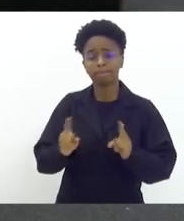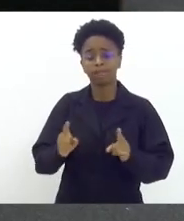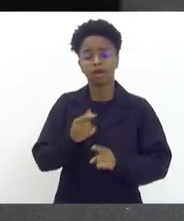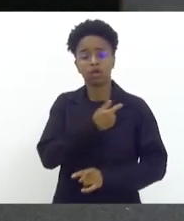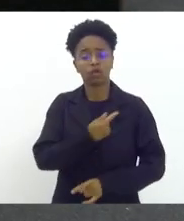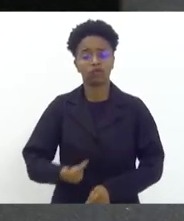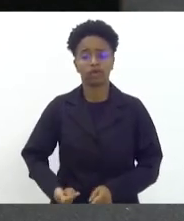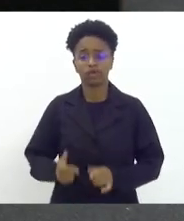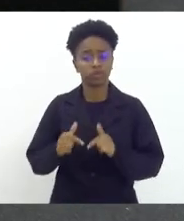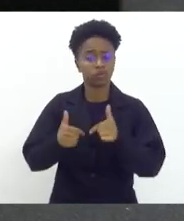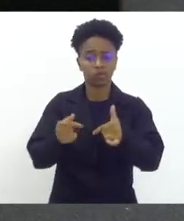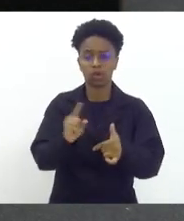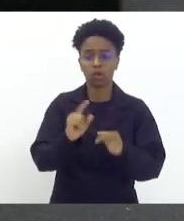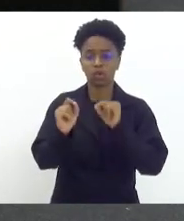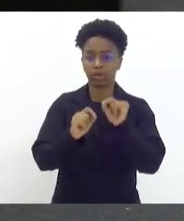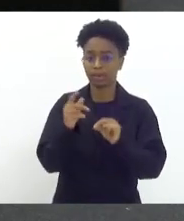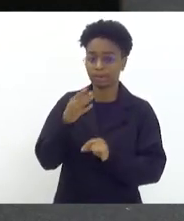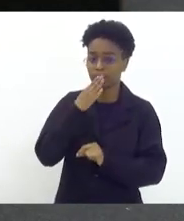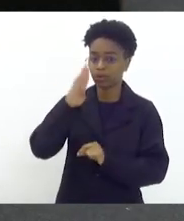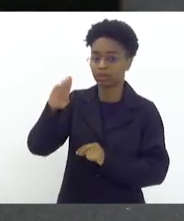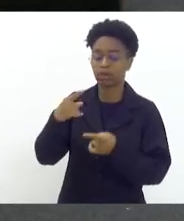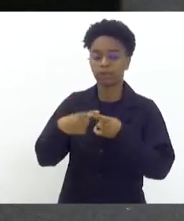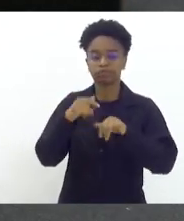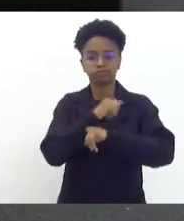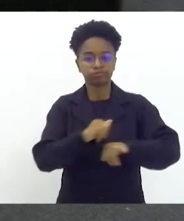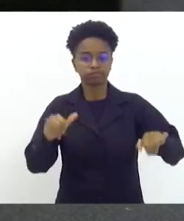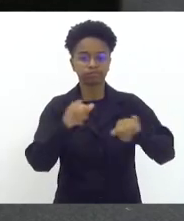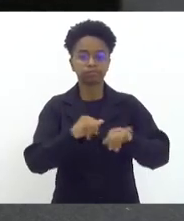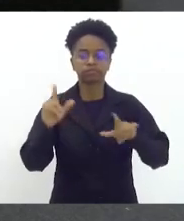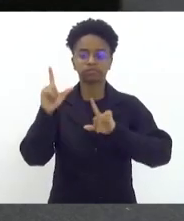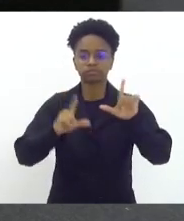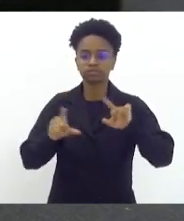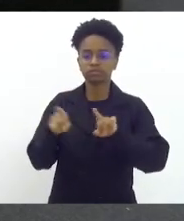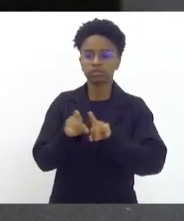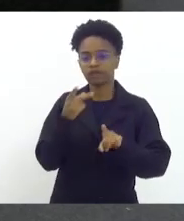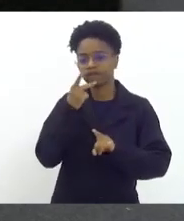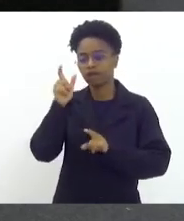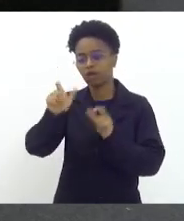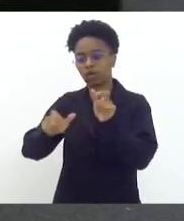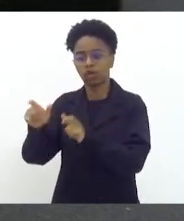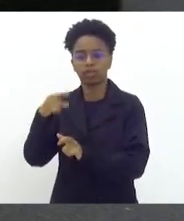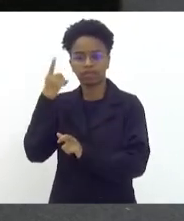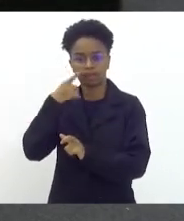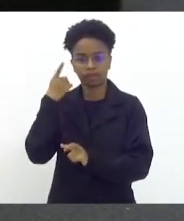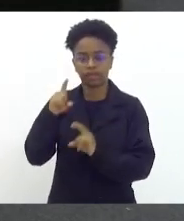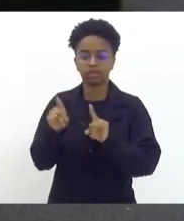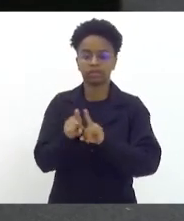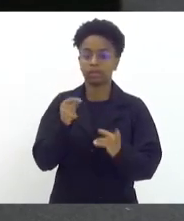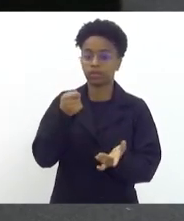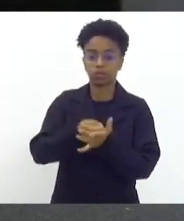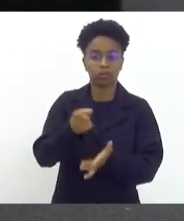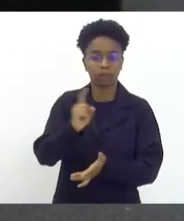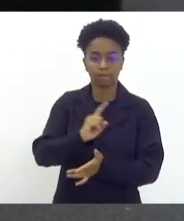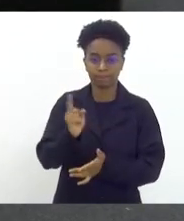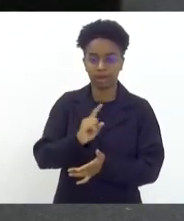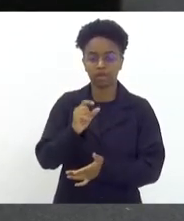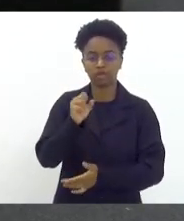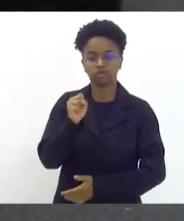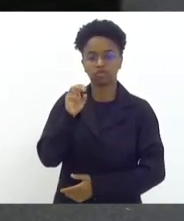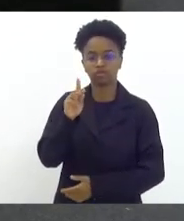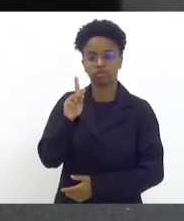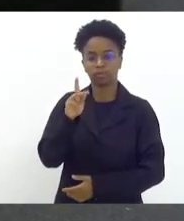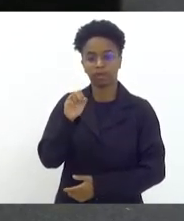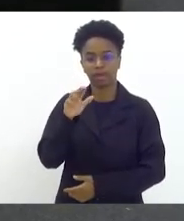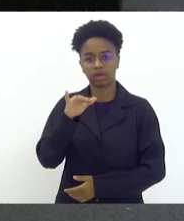aquilo que prometeu aquilo que divulgou na imprensa aquilo que falou para os deputados e não está pagando supera RJ para